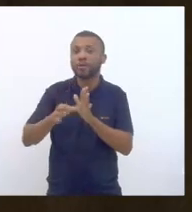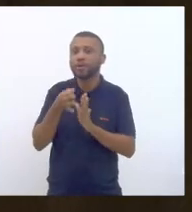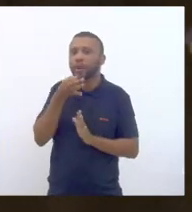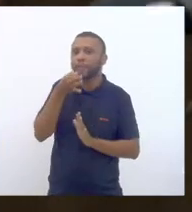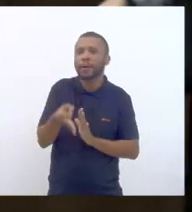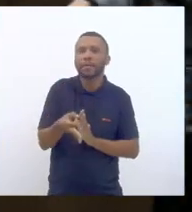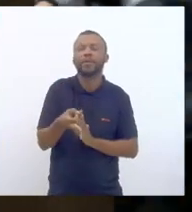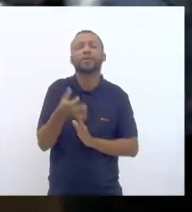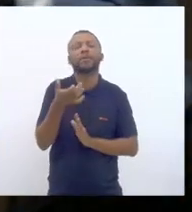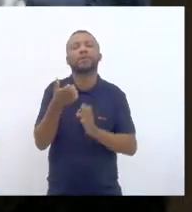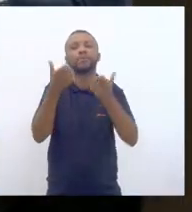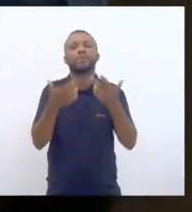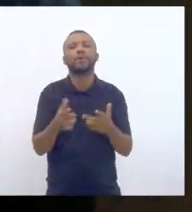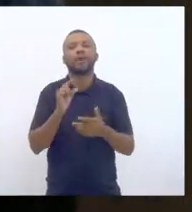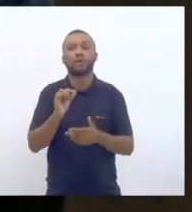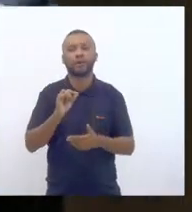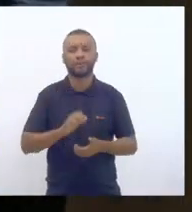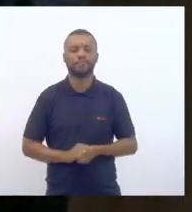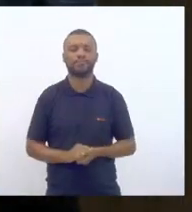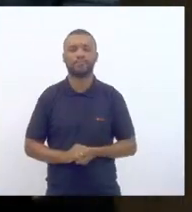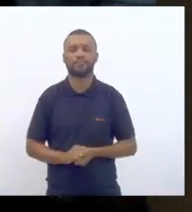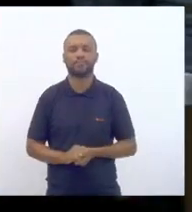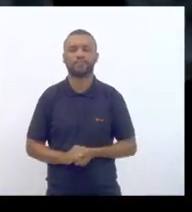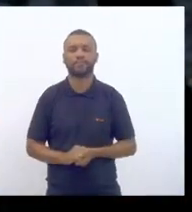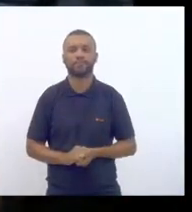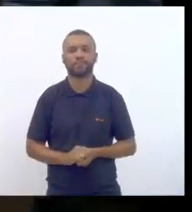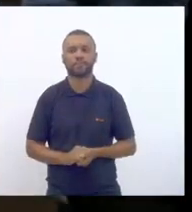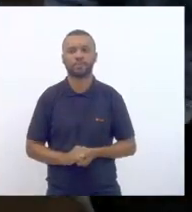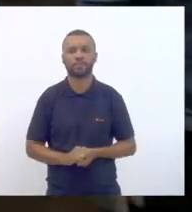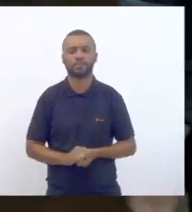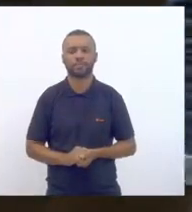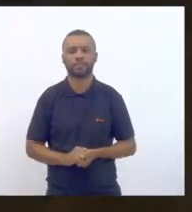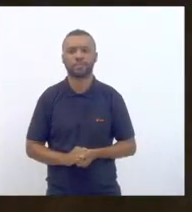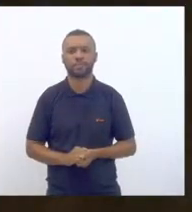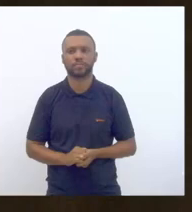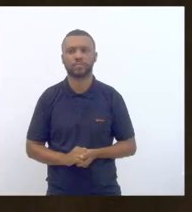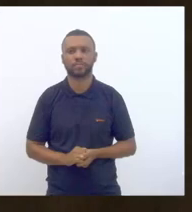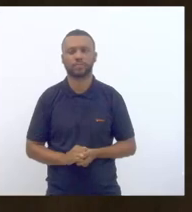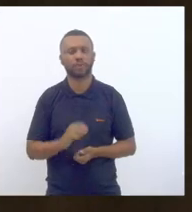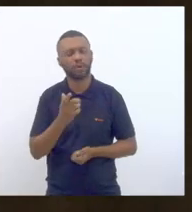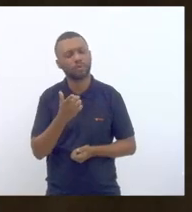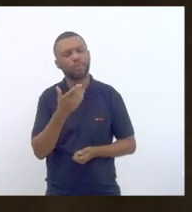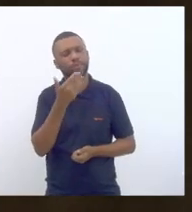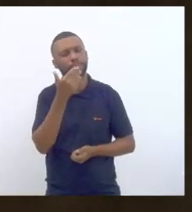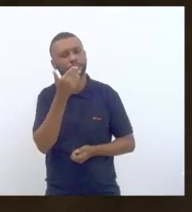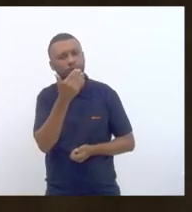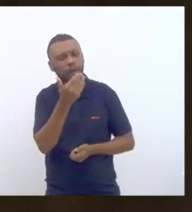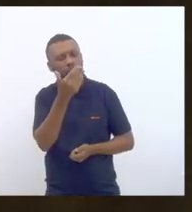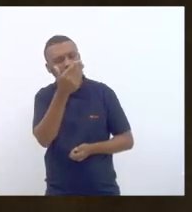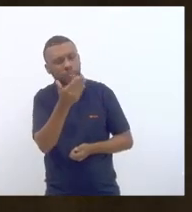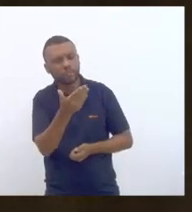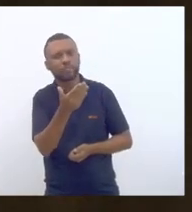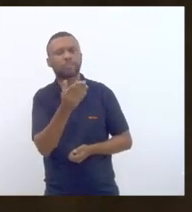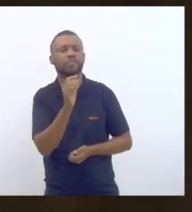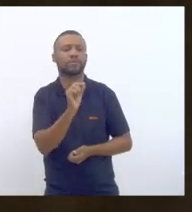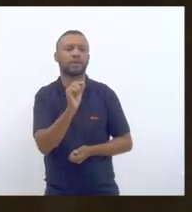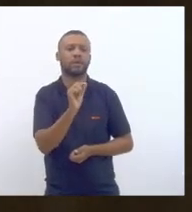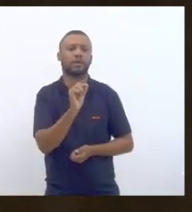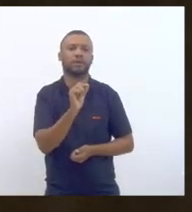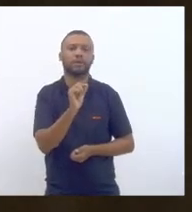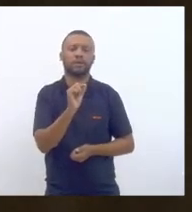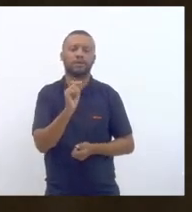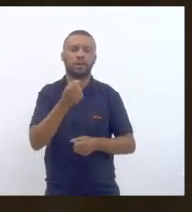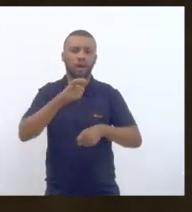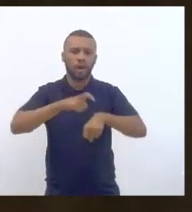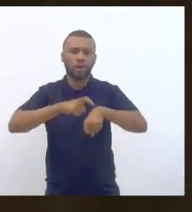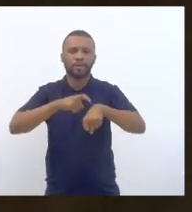parecer, eu arguo de Vossa Excelência, se não é necessário pedir